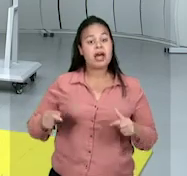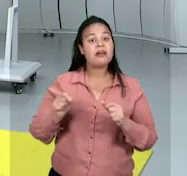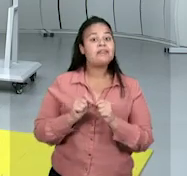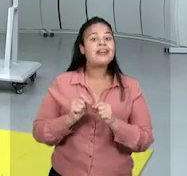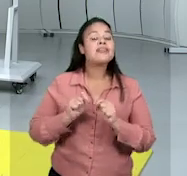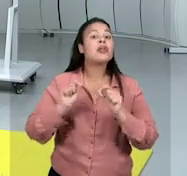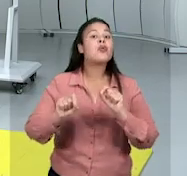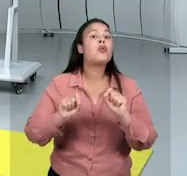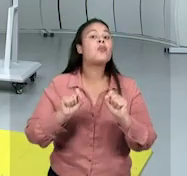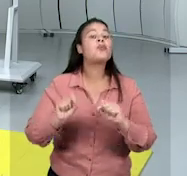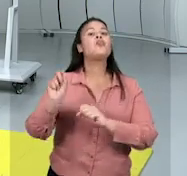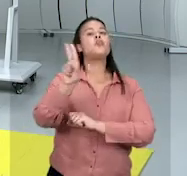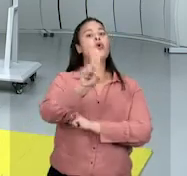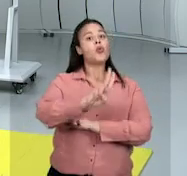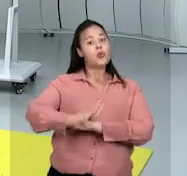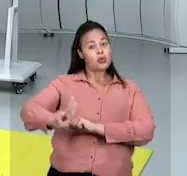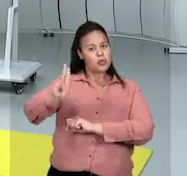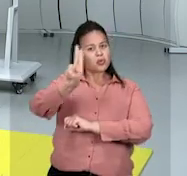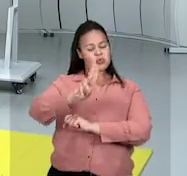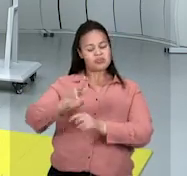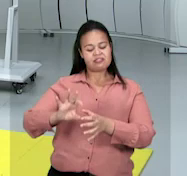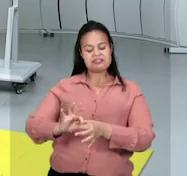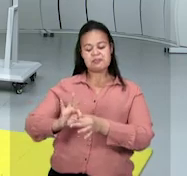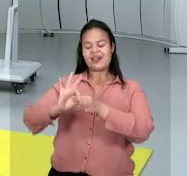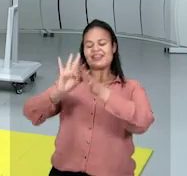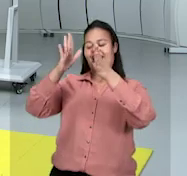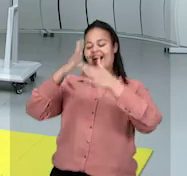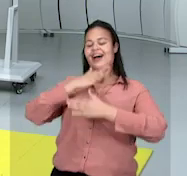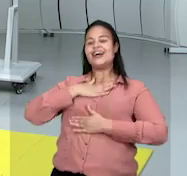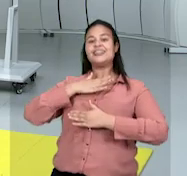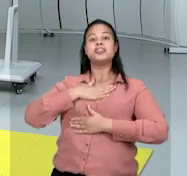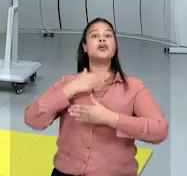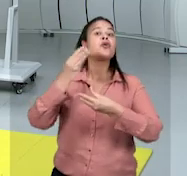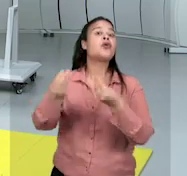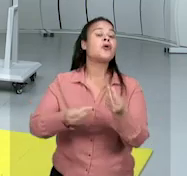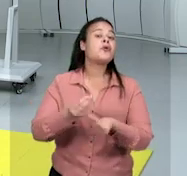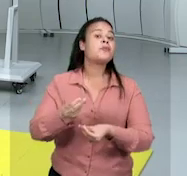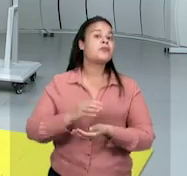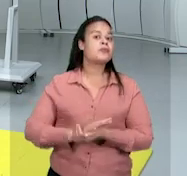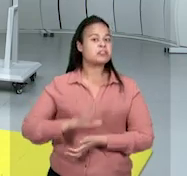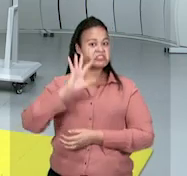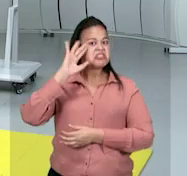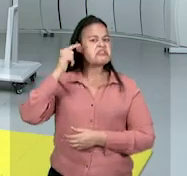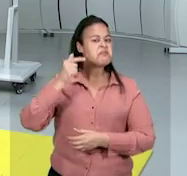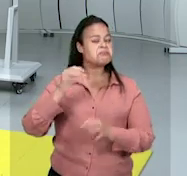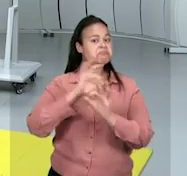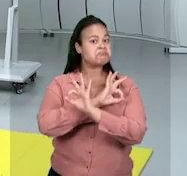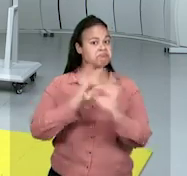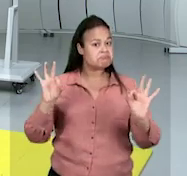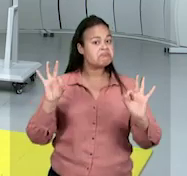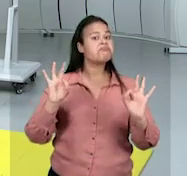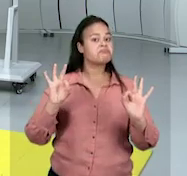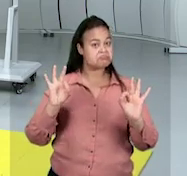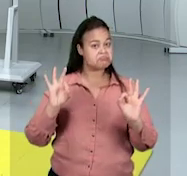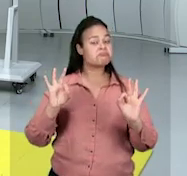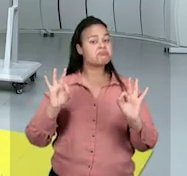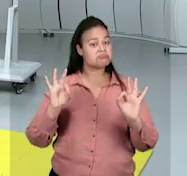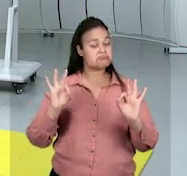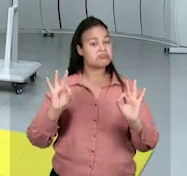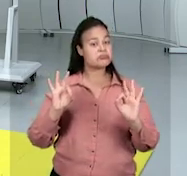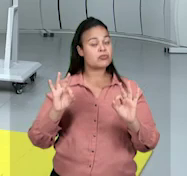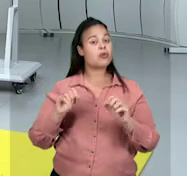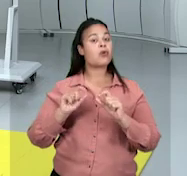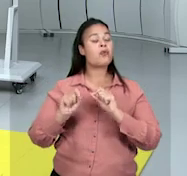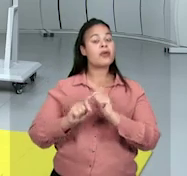fazendo o uso de sua liberdade. E aí nós vamos ter fenômenos fantásticos como o Woodstock,